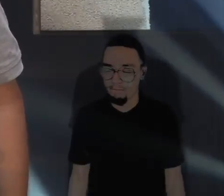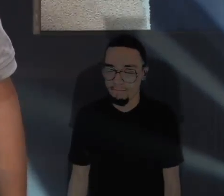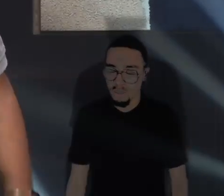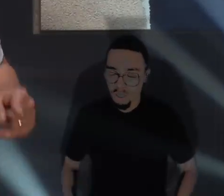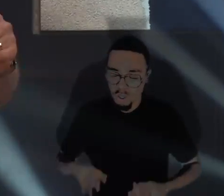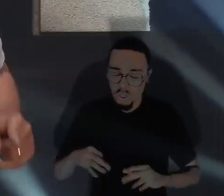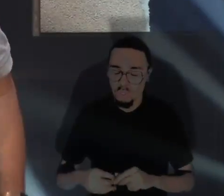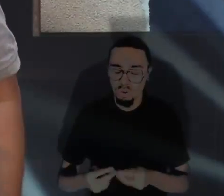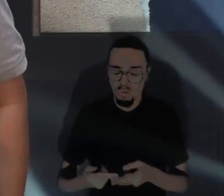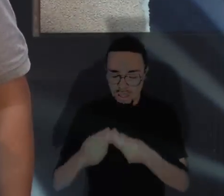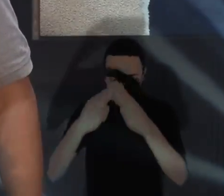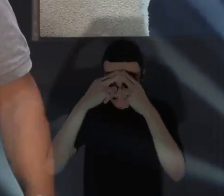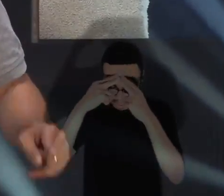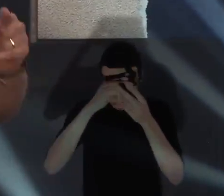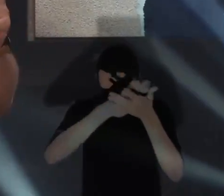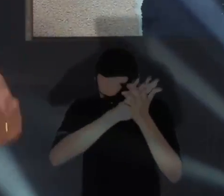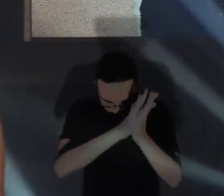terra,